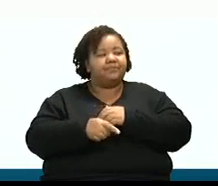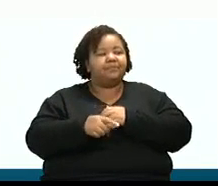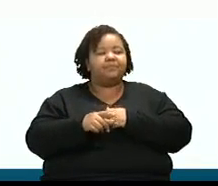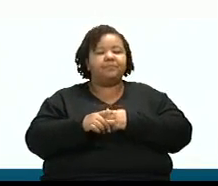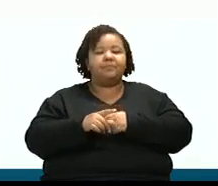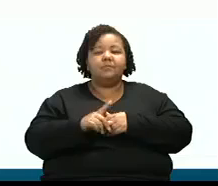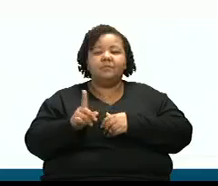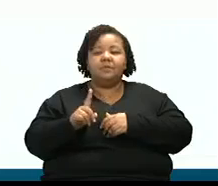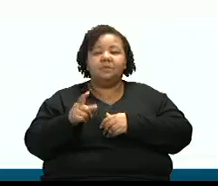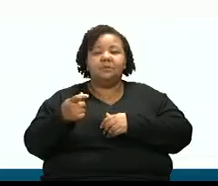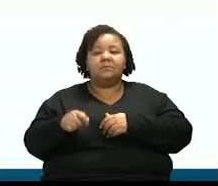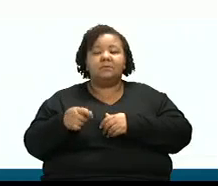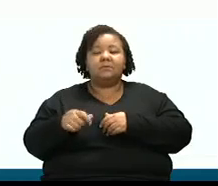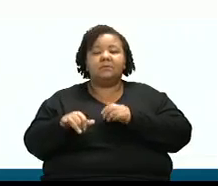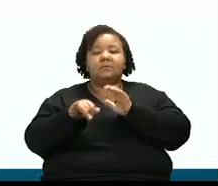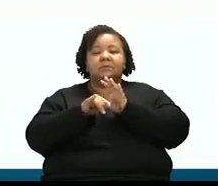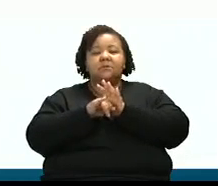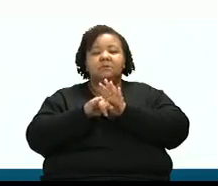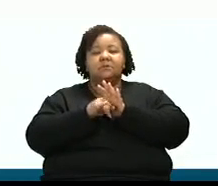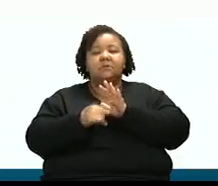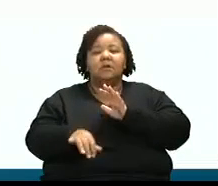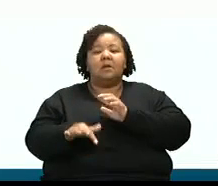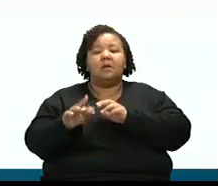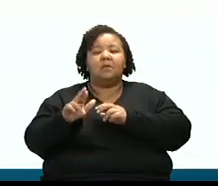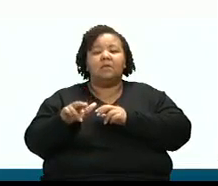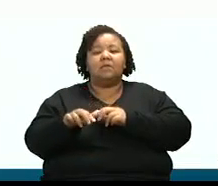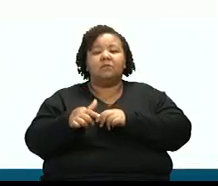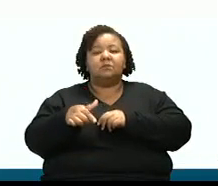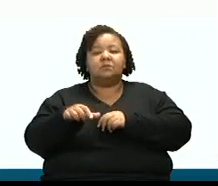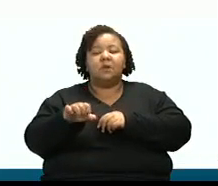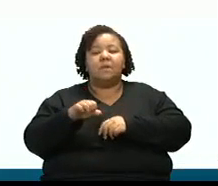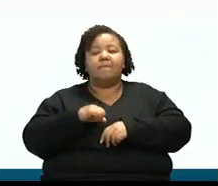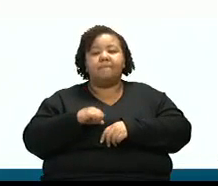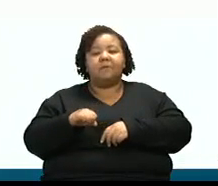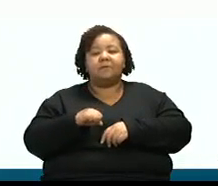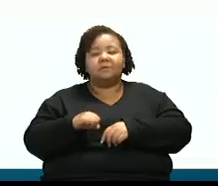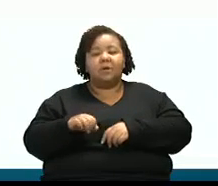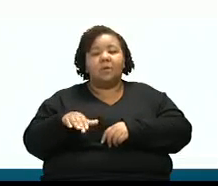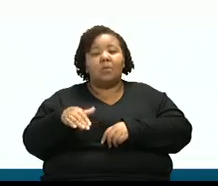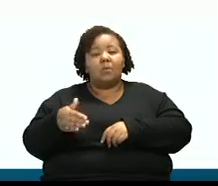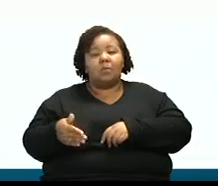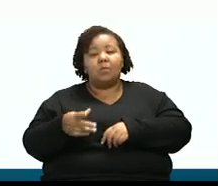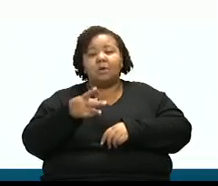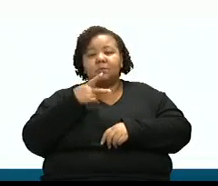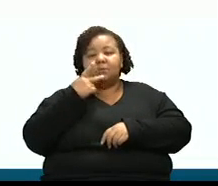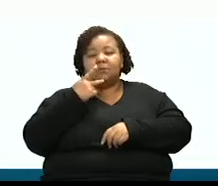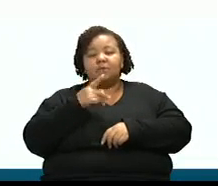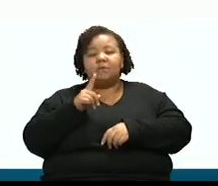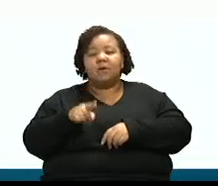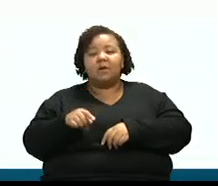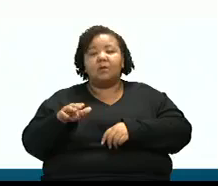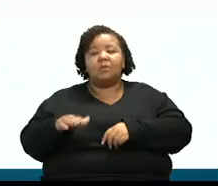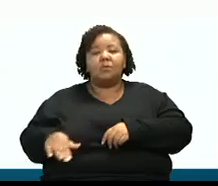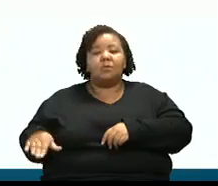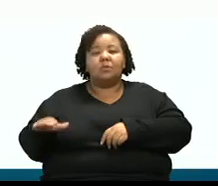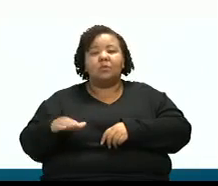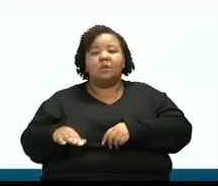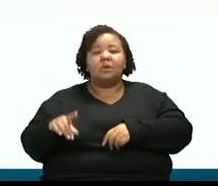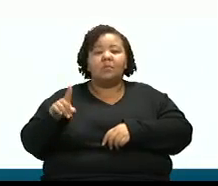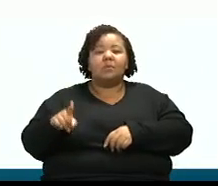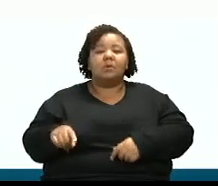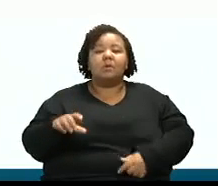seja necessário identificar a função potencial. Quando que eu digo que um determinado campo ele é